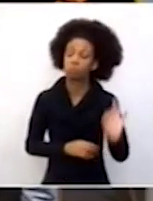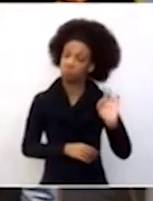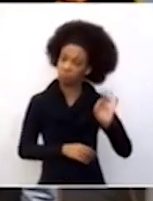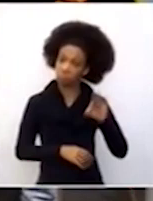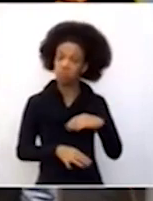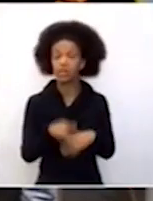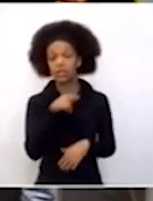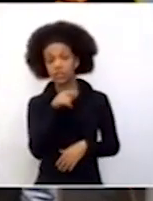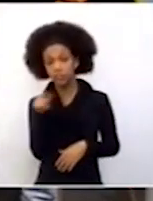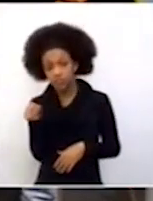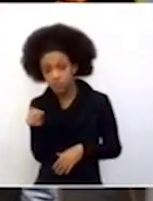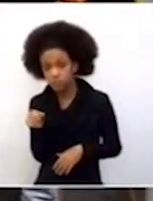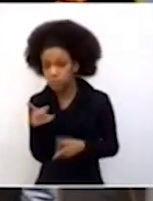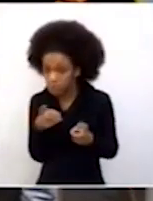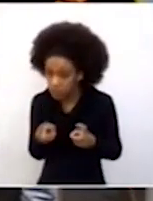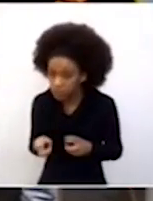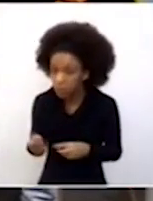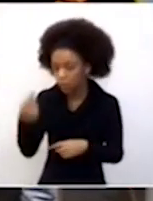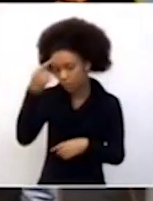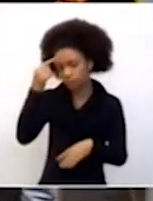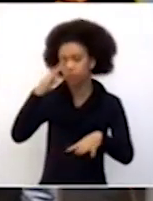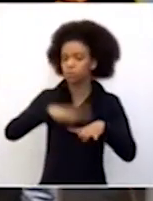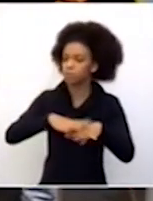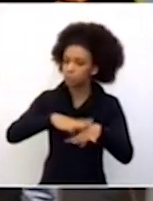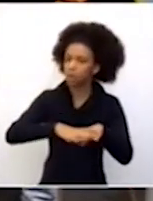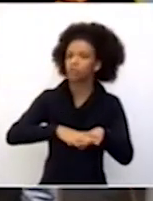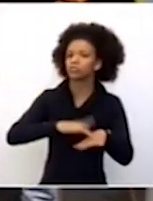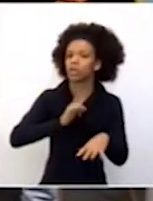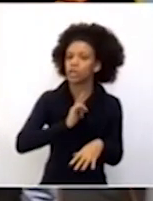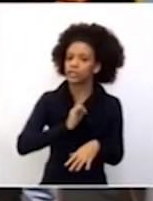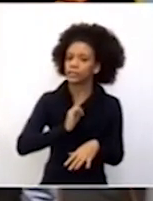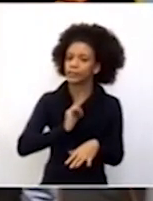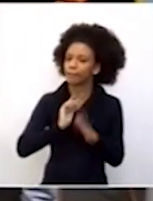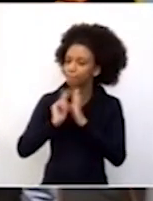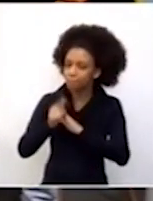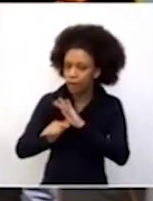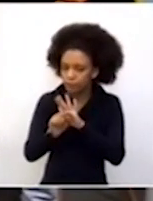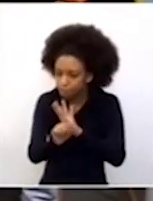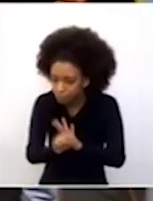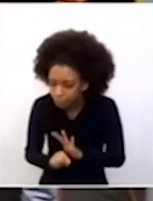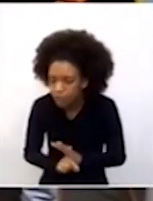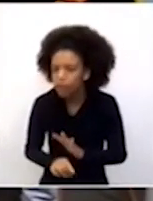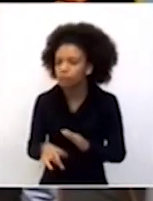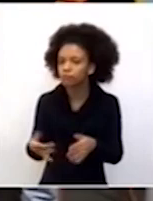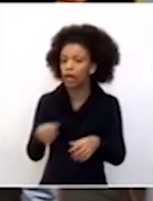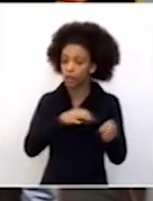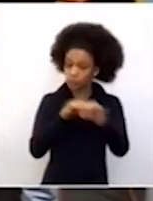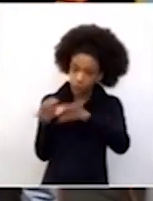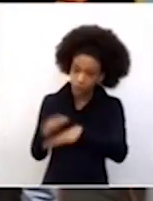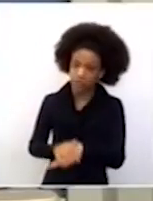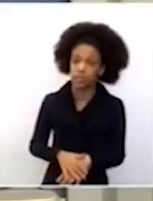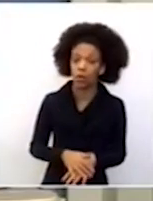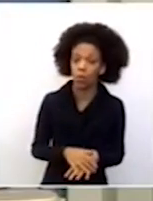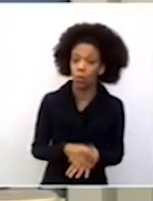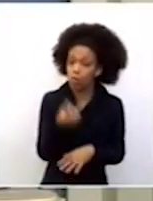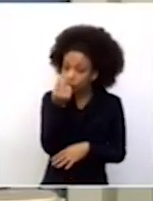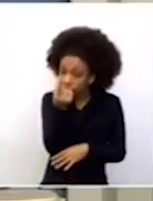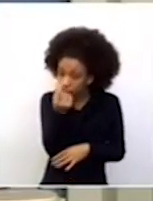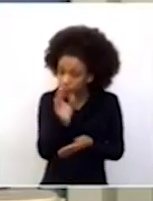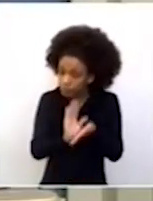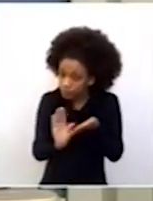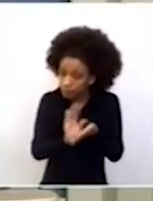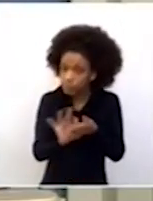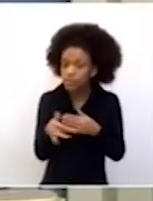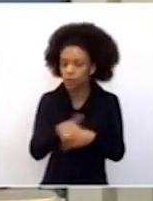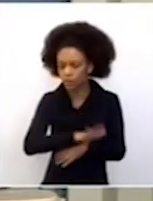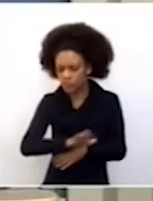você vê que nós vamos falando muito de pensamento matemático, tem muitas as questões, assim, a questão da educação, educação financeira, também as